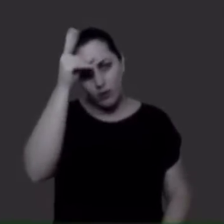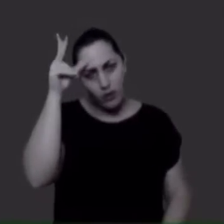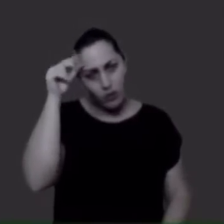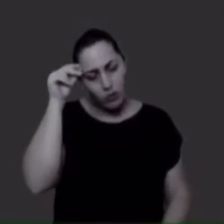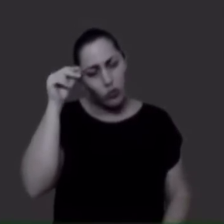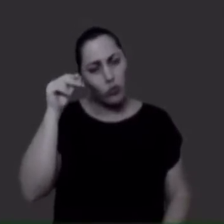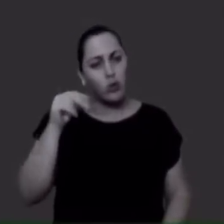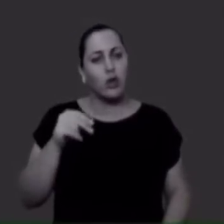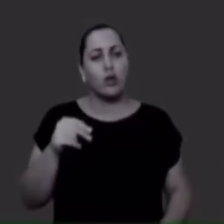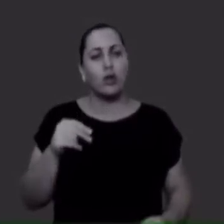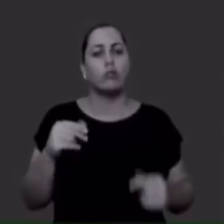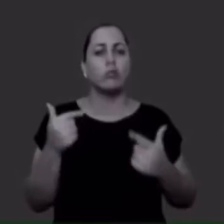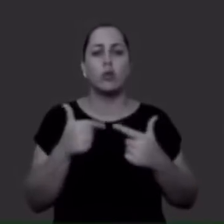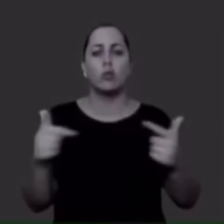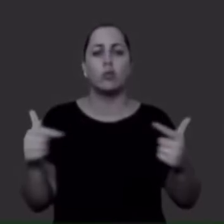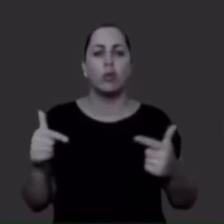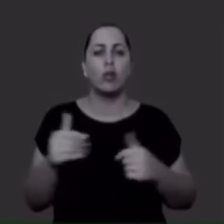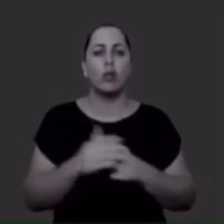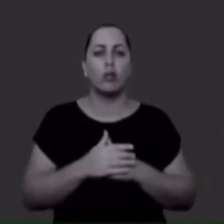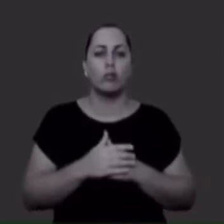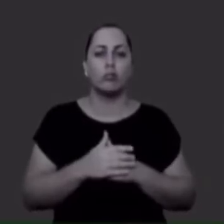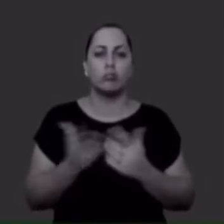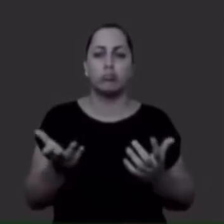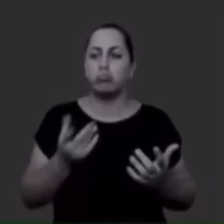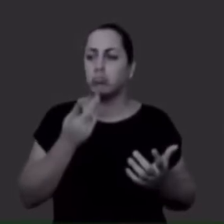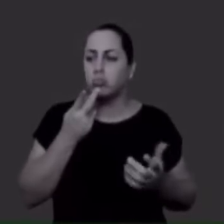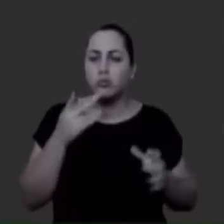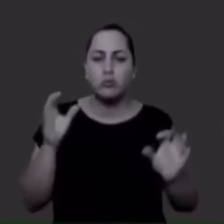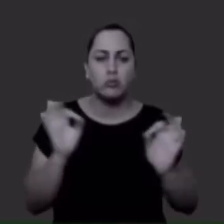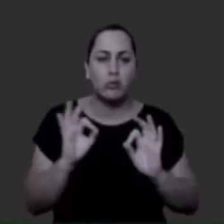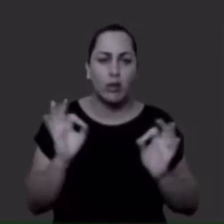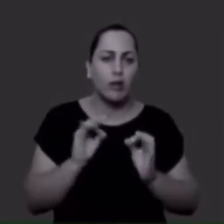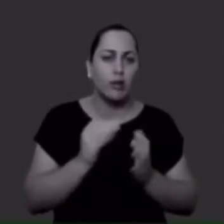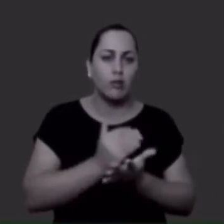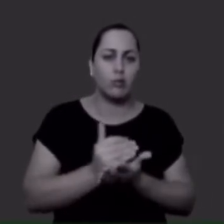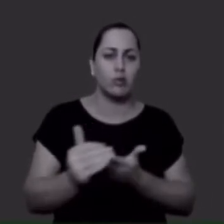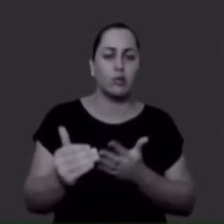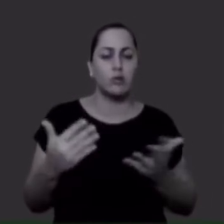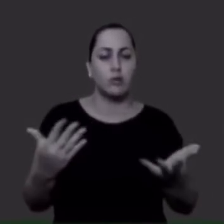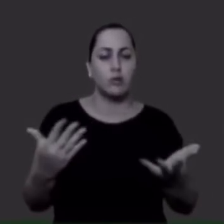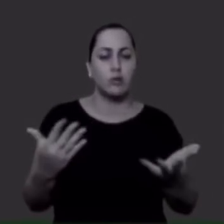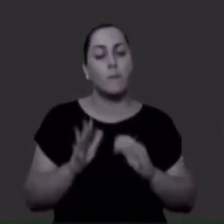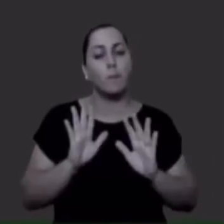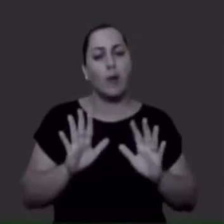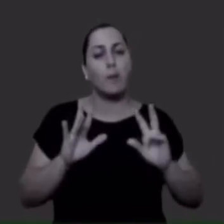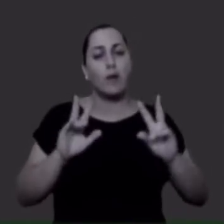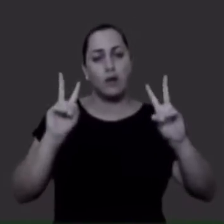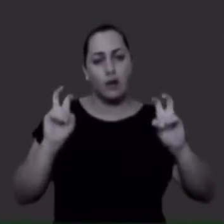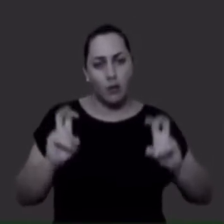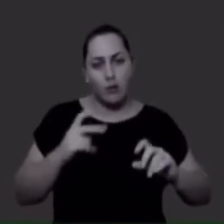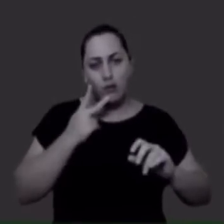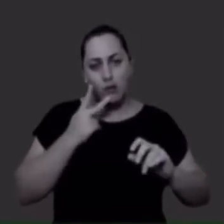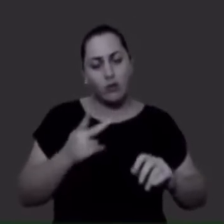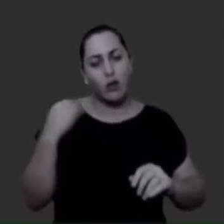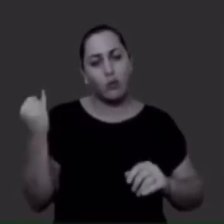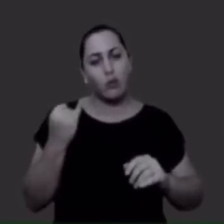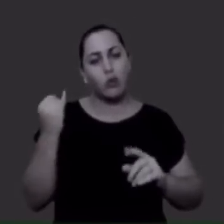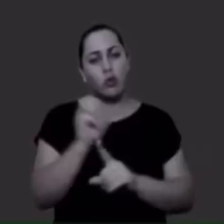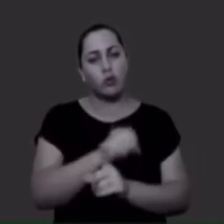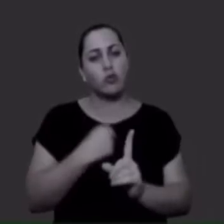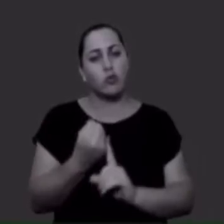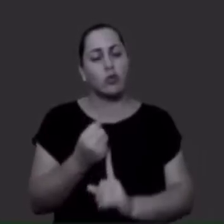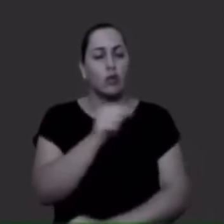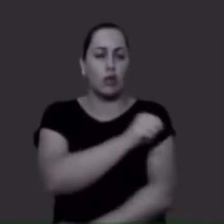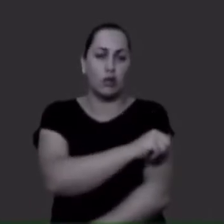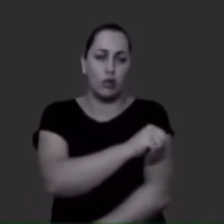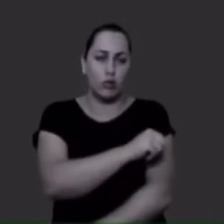teve um posicionamento que tratava sobre esse assunto, inicial, pelo menos, mas foram temas tocados que são importantes à sociedade carioca e é sempre importante a